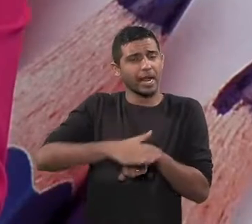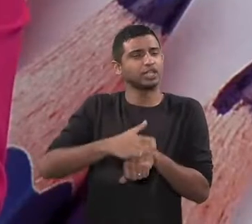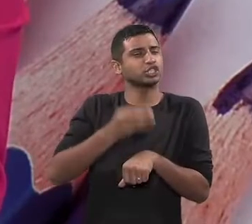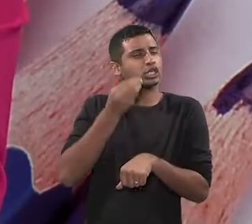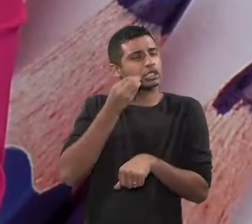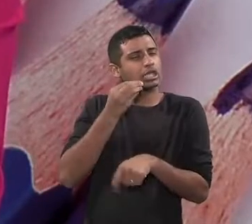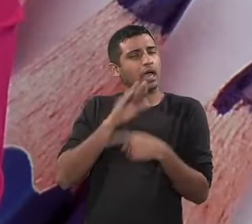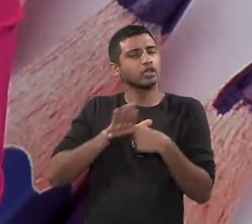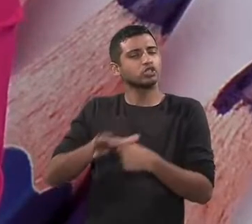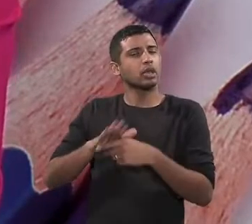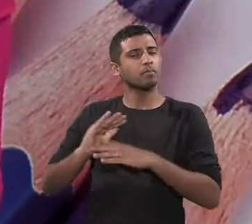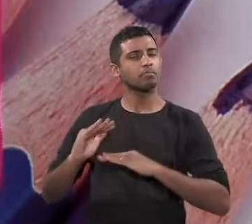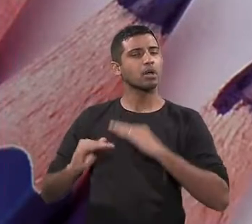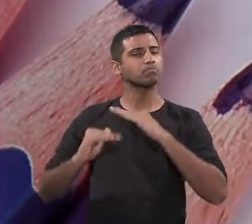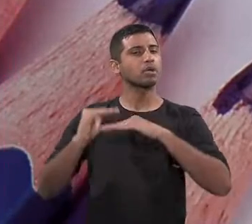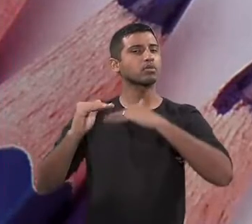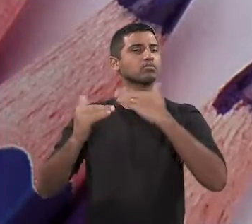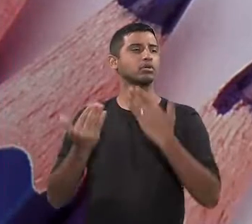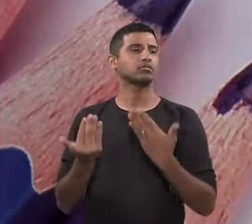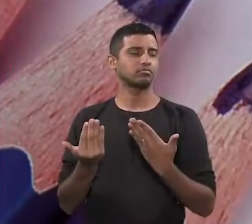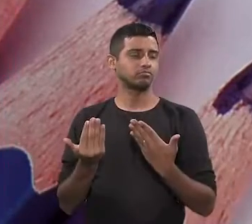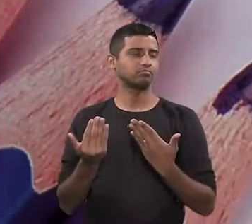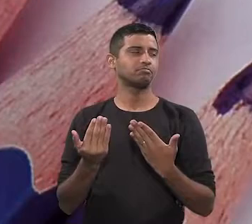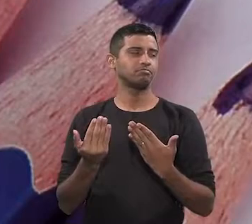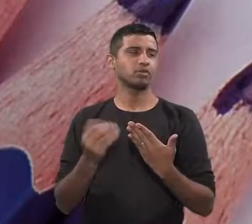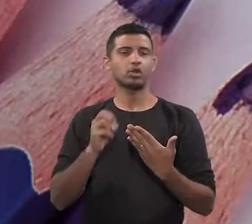estivesse formando ele e não deformando.